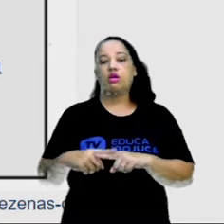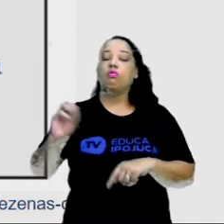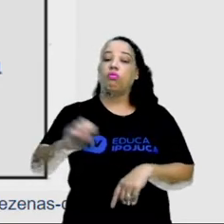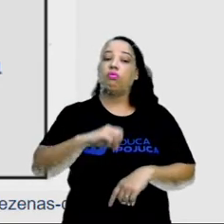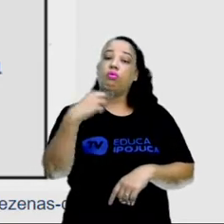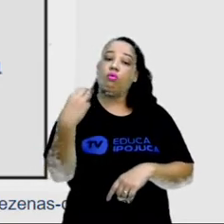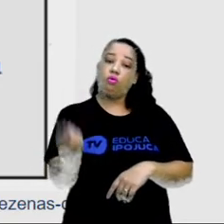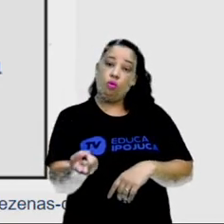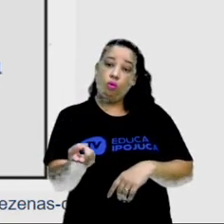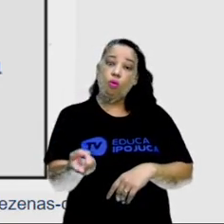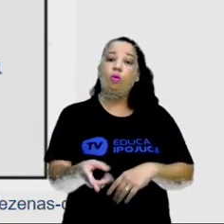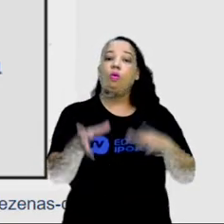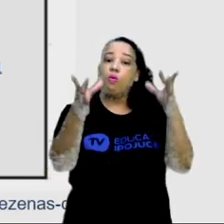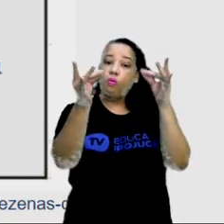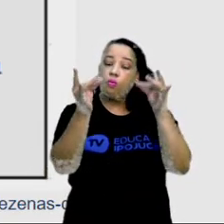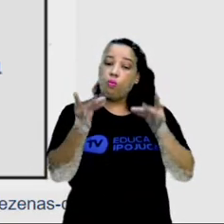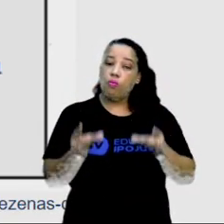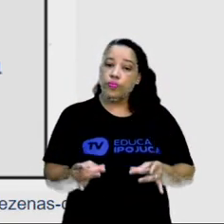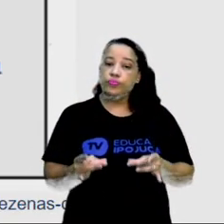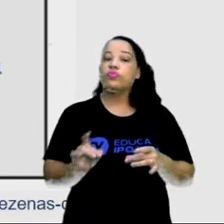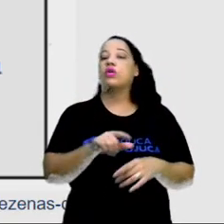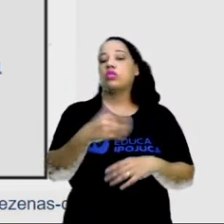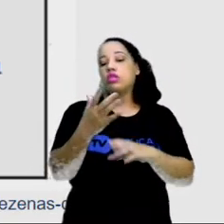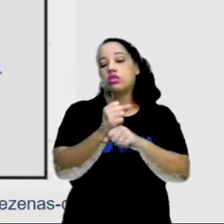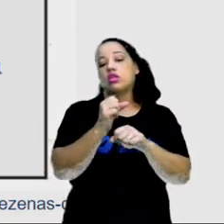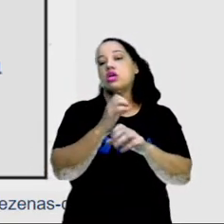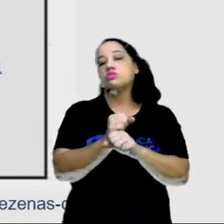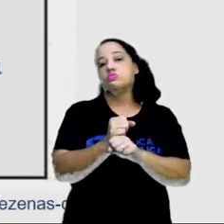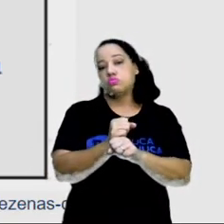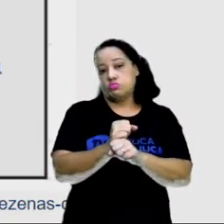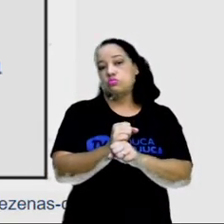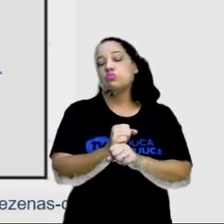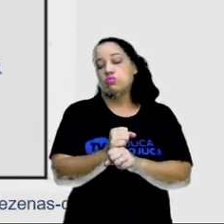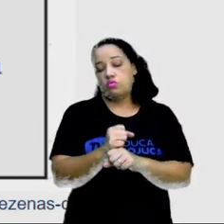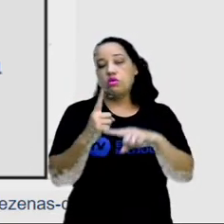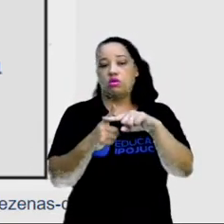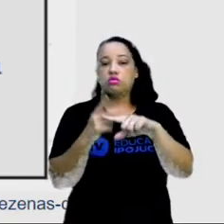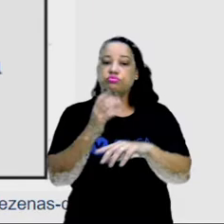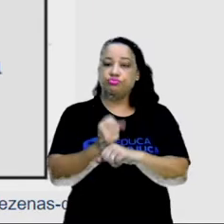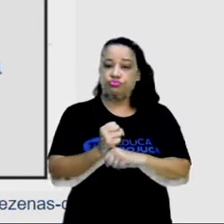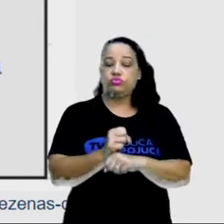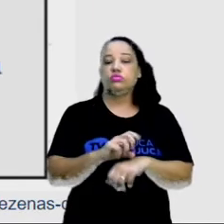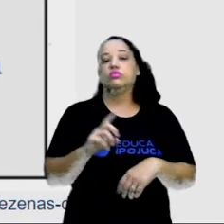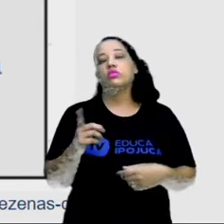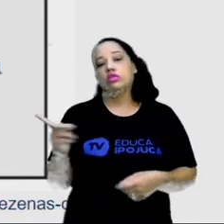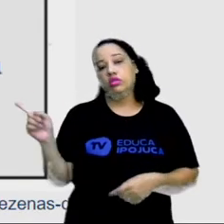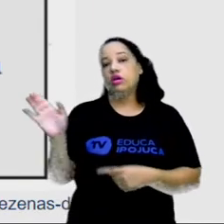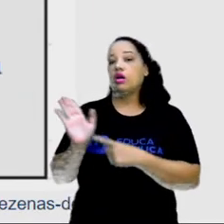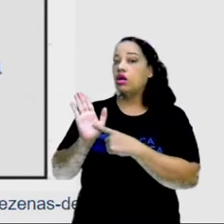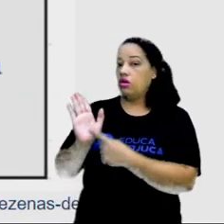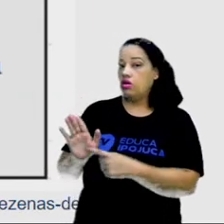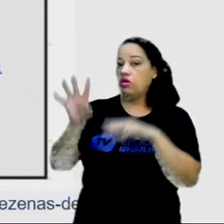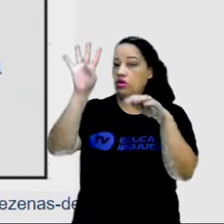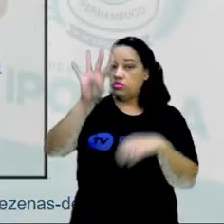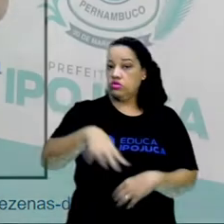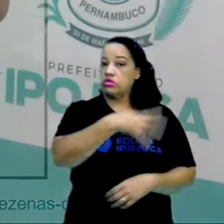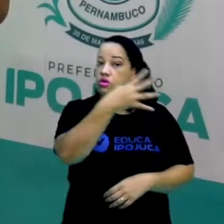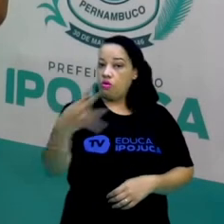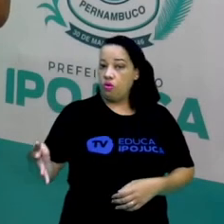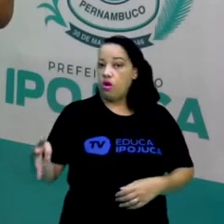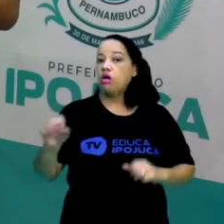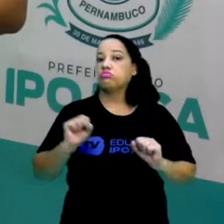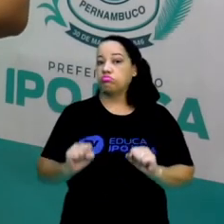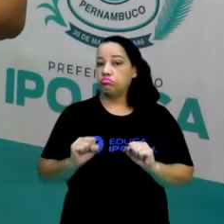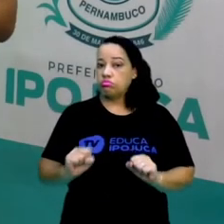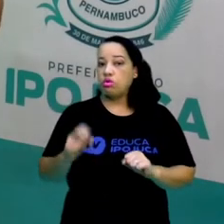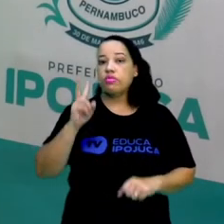ou de uma forma mais detalhada na somatória, ou seja, na adição. E esse quadro também é um quadro que você pode olhar